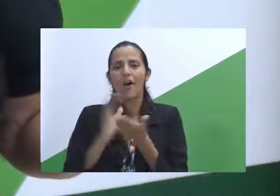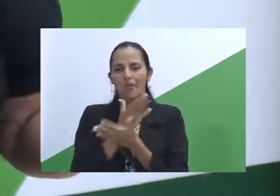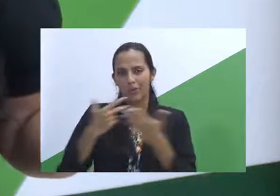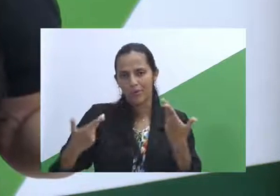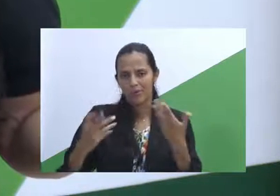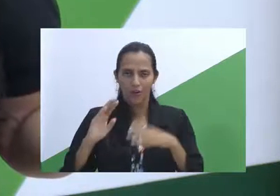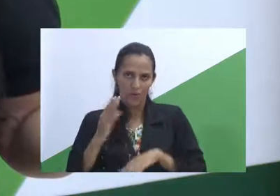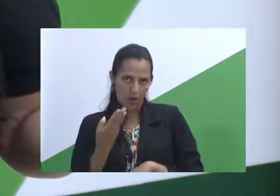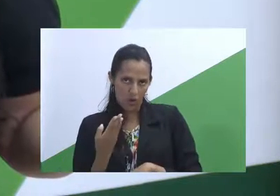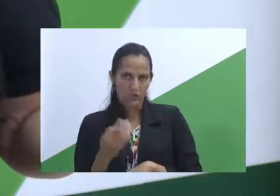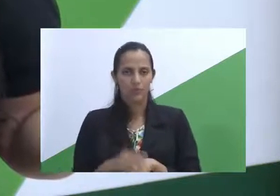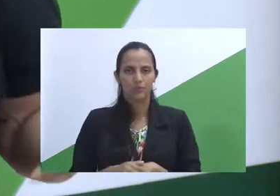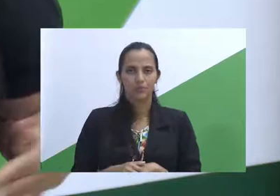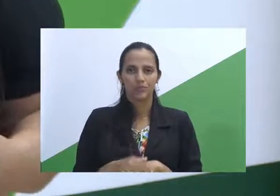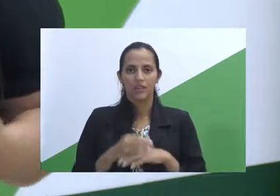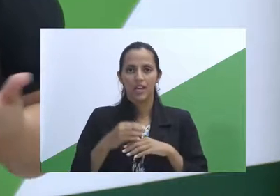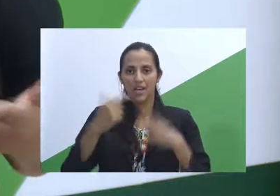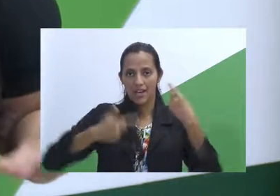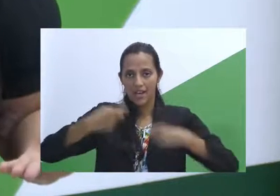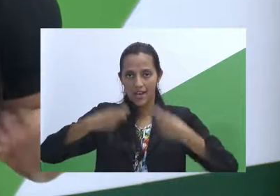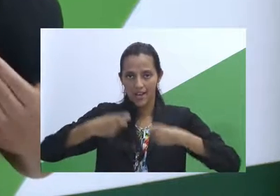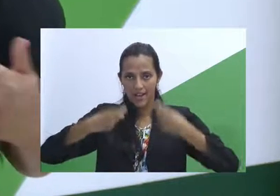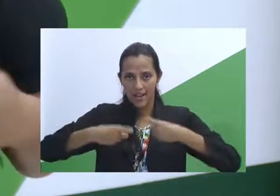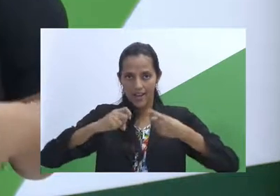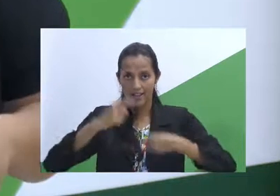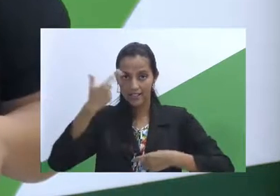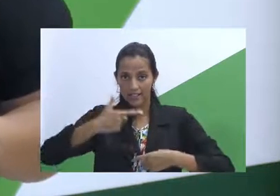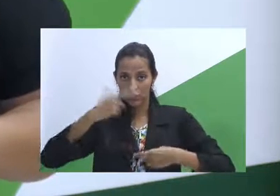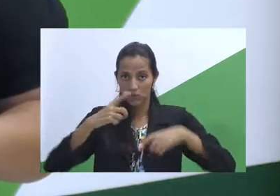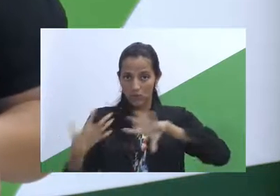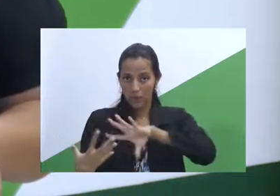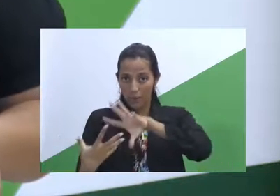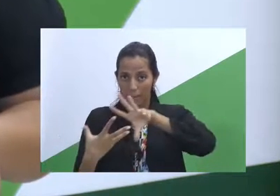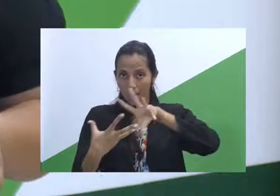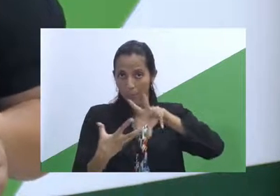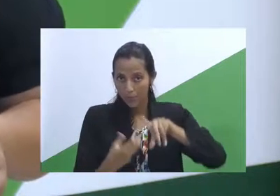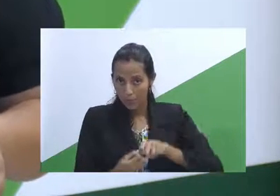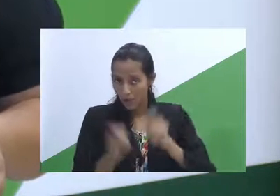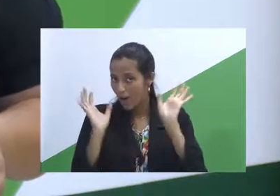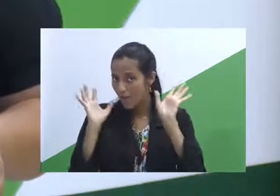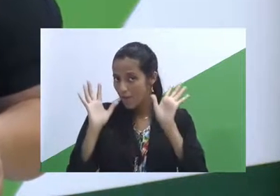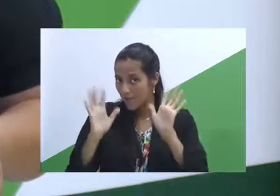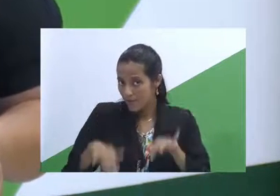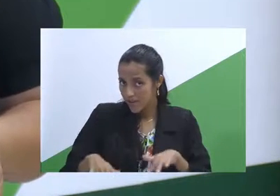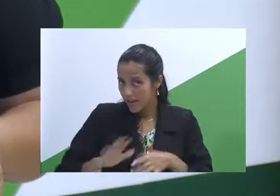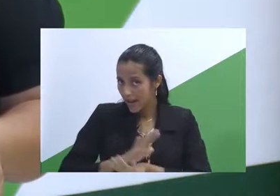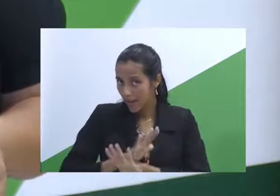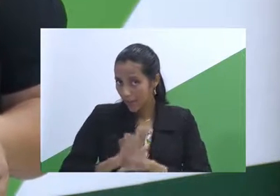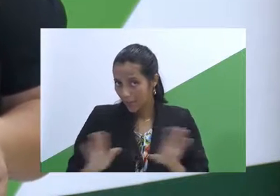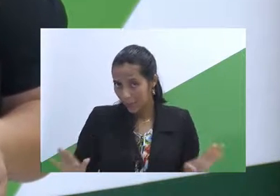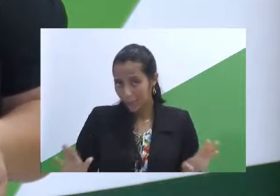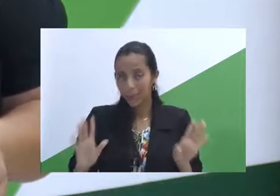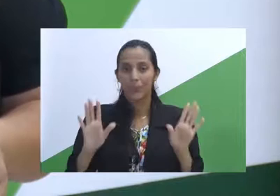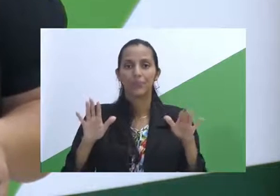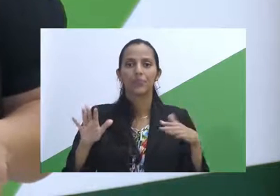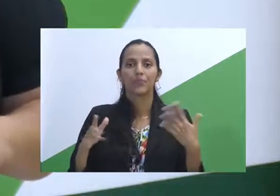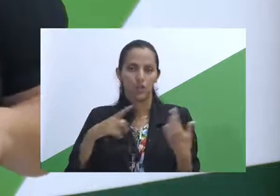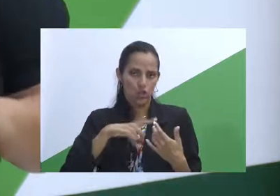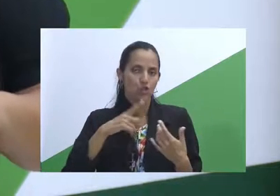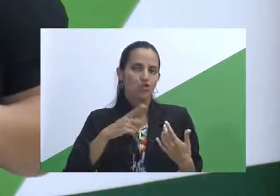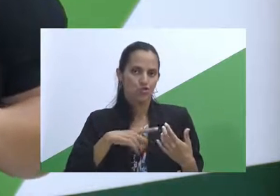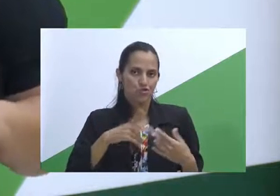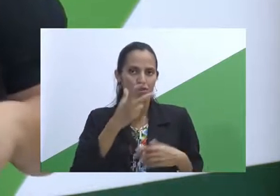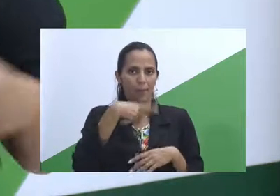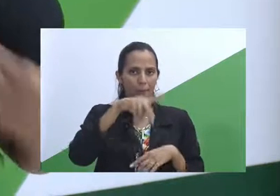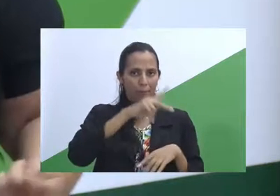terminou, então, a Segunda Guerra Mundial, Alemanha, Brasil entrou ao lado, tinha tendências fascistas, né, ligadas à Alemanha,